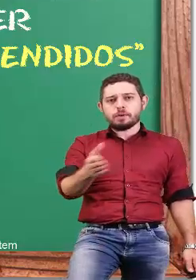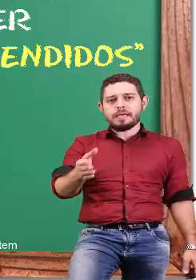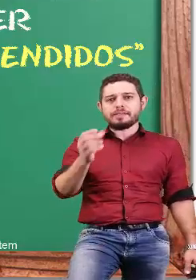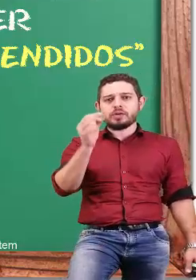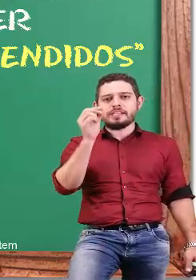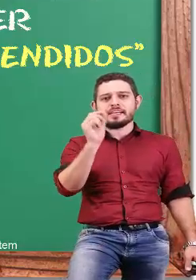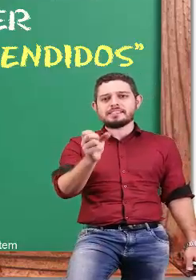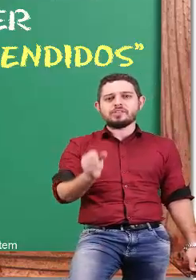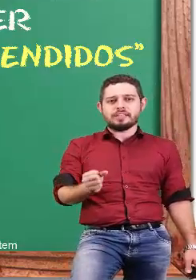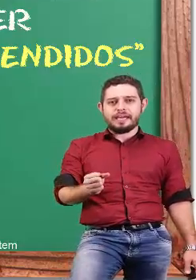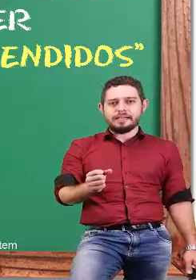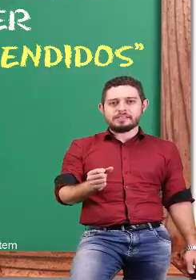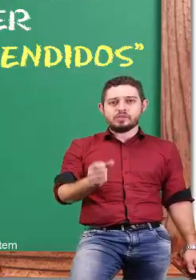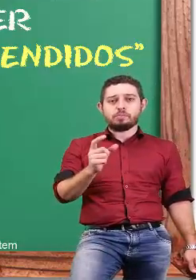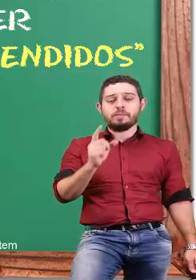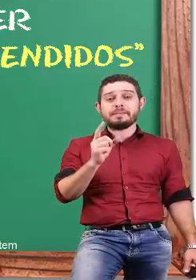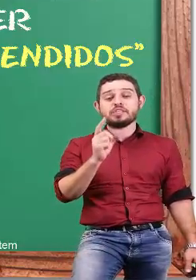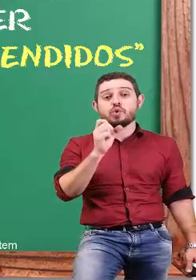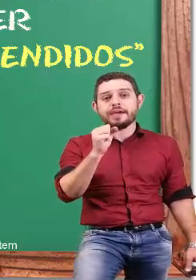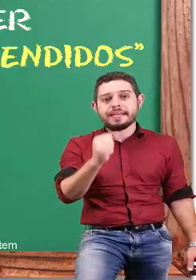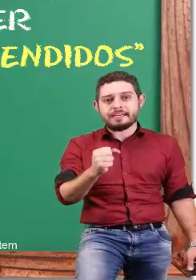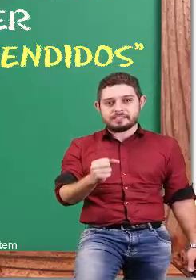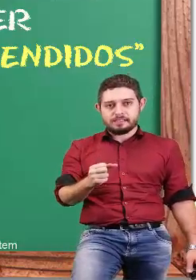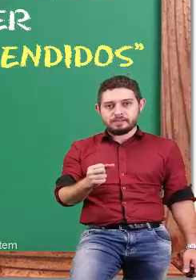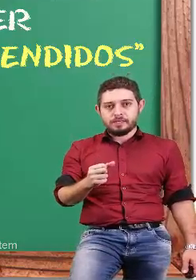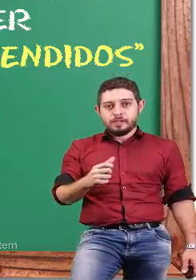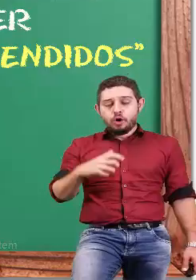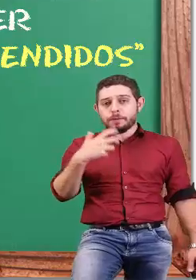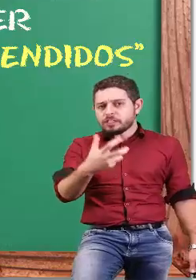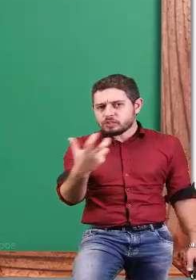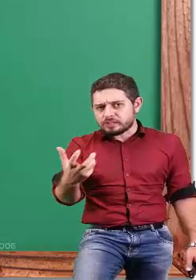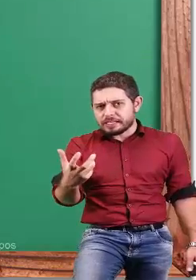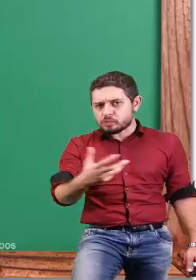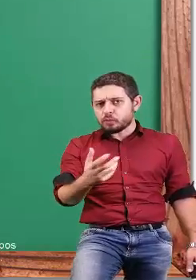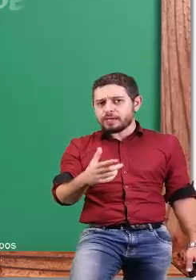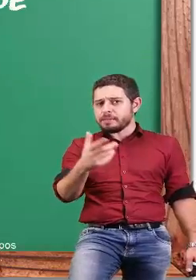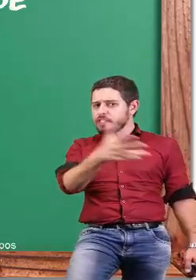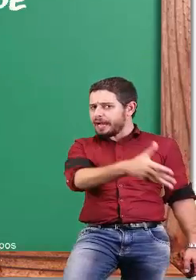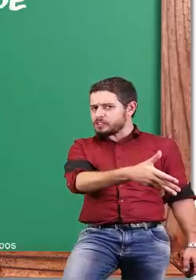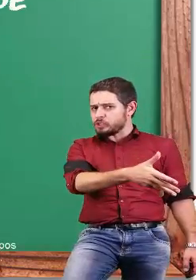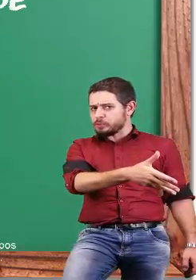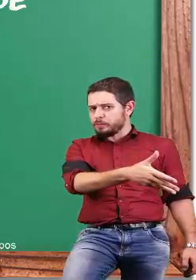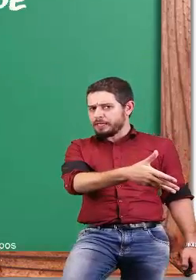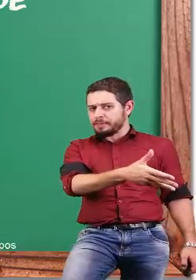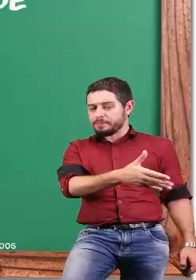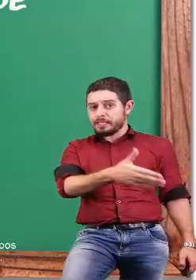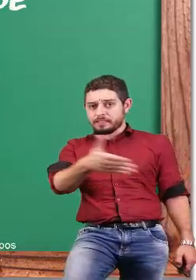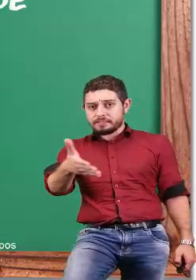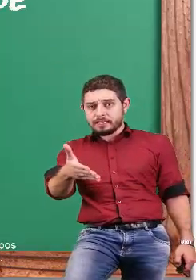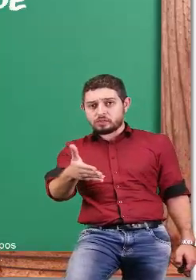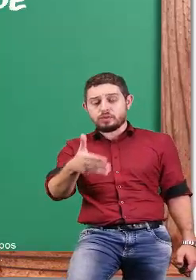notem que o problema é de organização de ideias, o problema é de coerência. O projeto de texto procura remediar esse tipo de